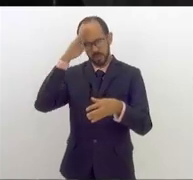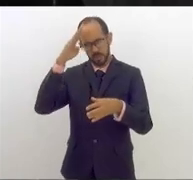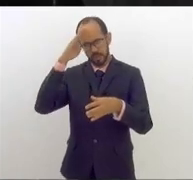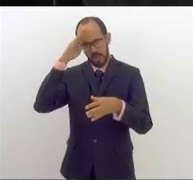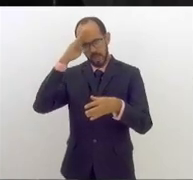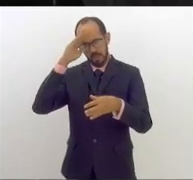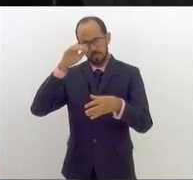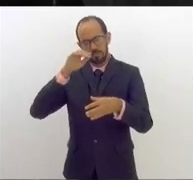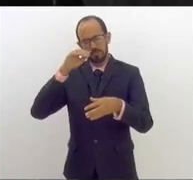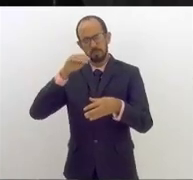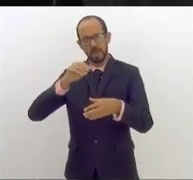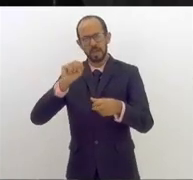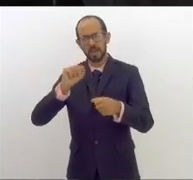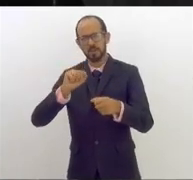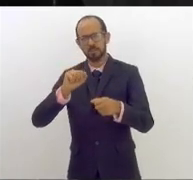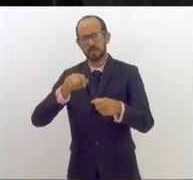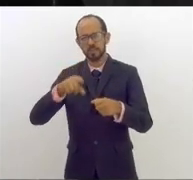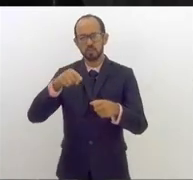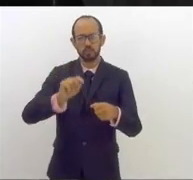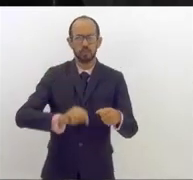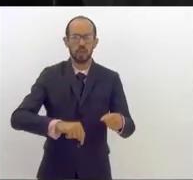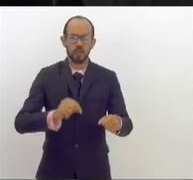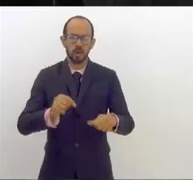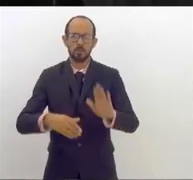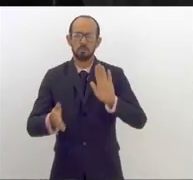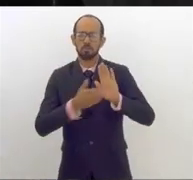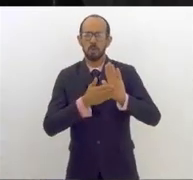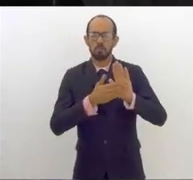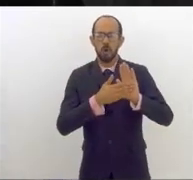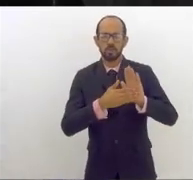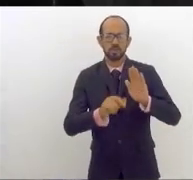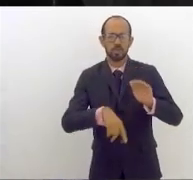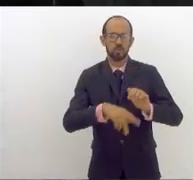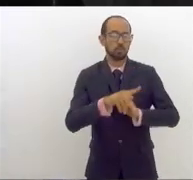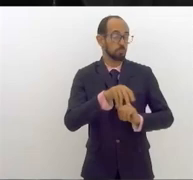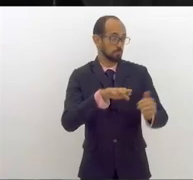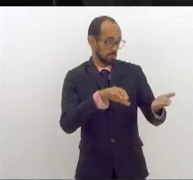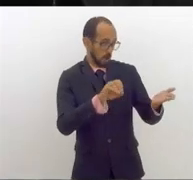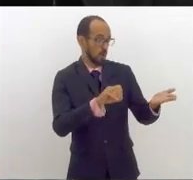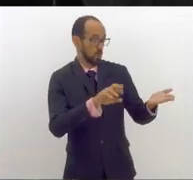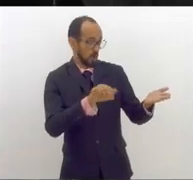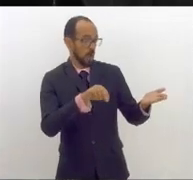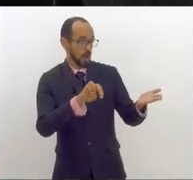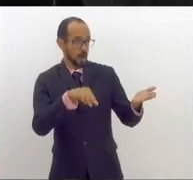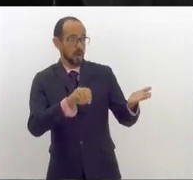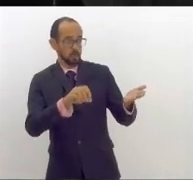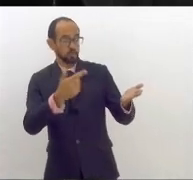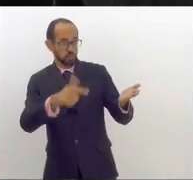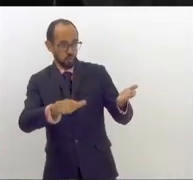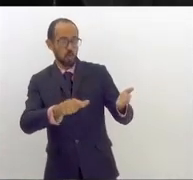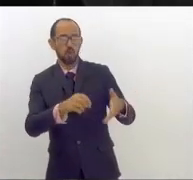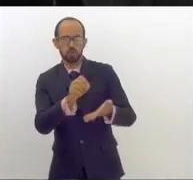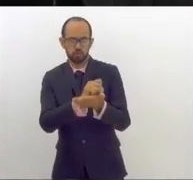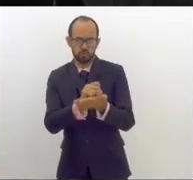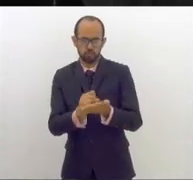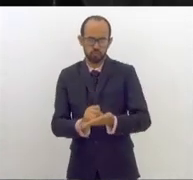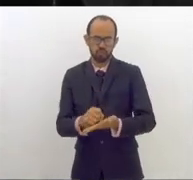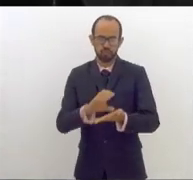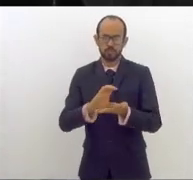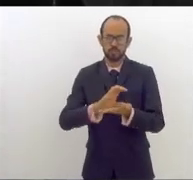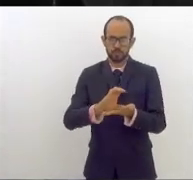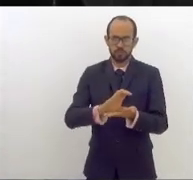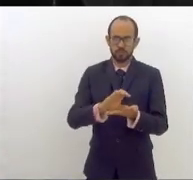dos constituintes da época inclusive o nosso querido amigo Paulo Ramos e para evitar que as forças armadas pudessem incidir em